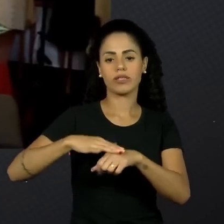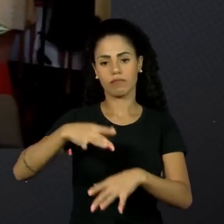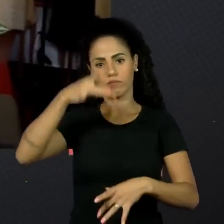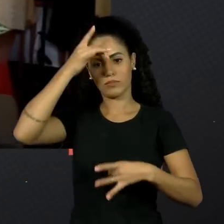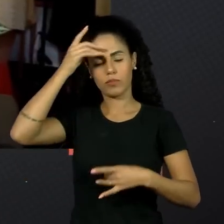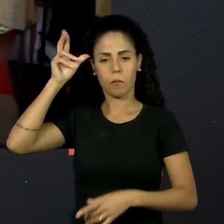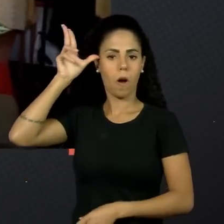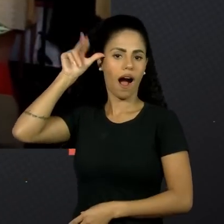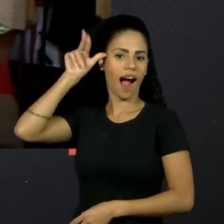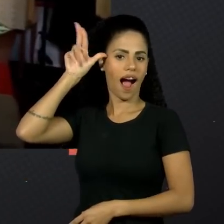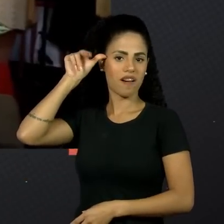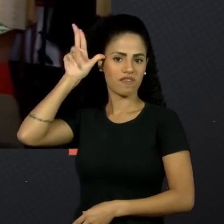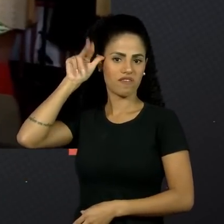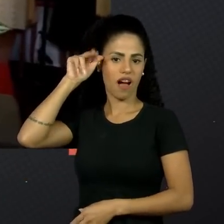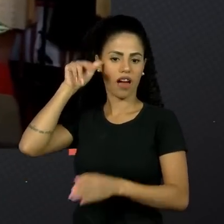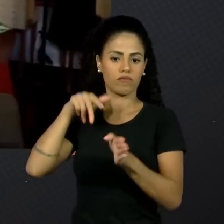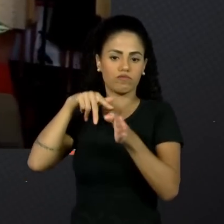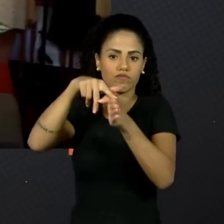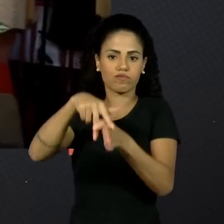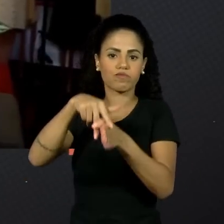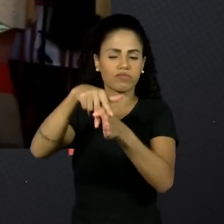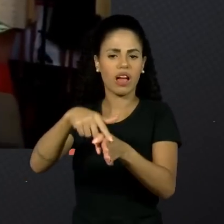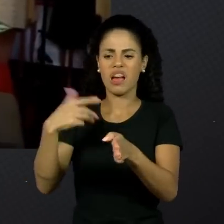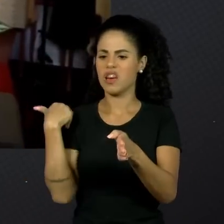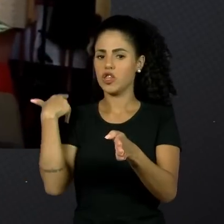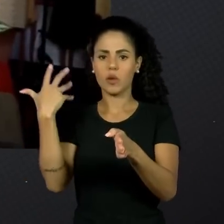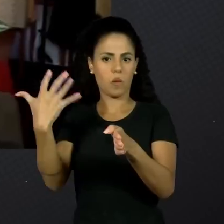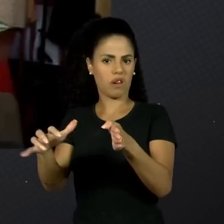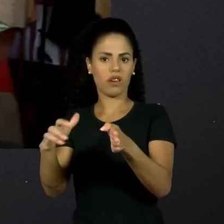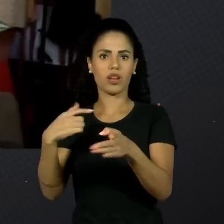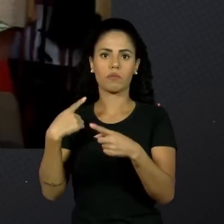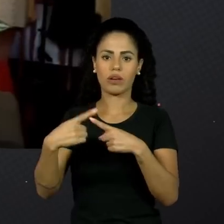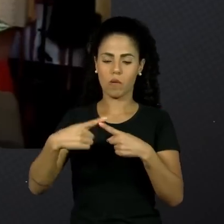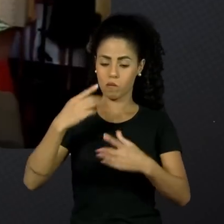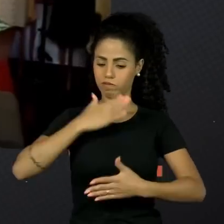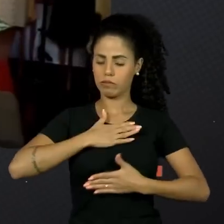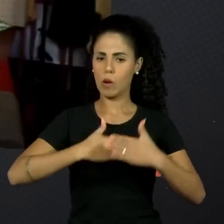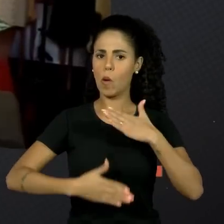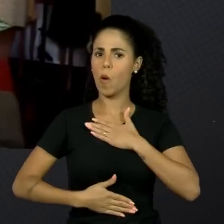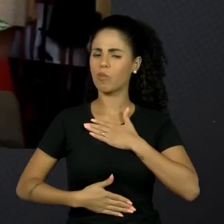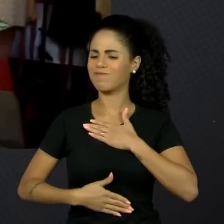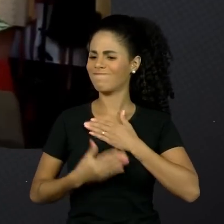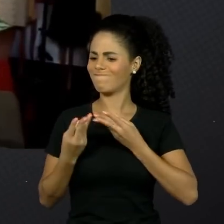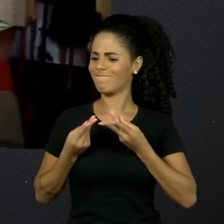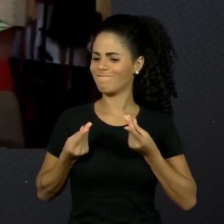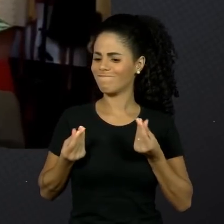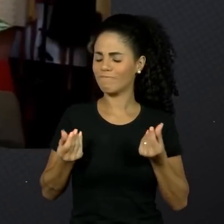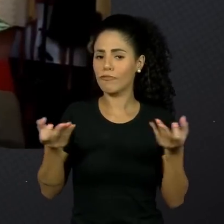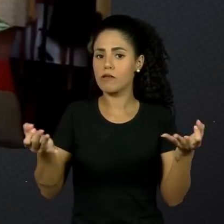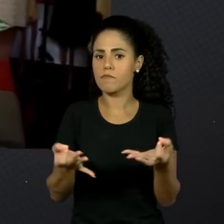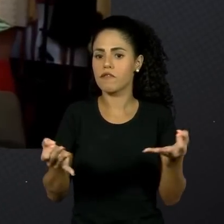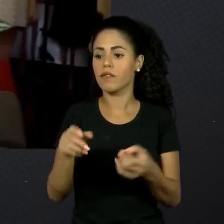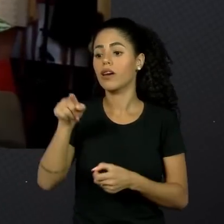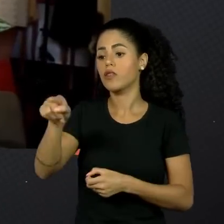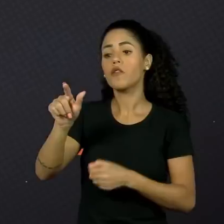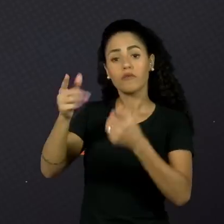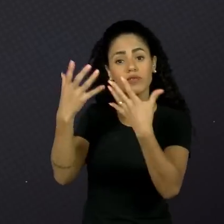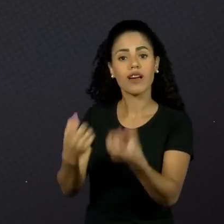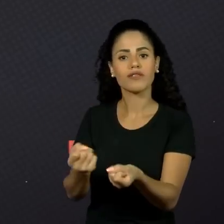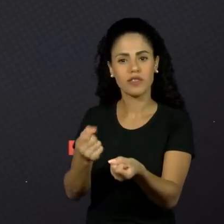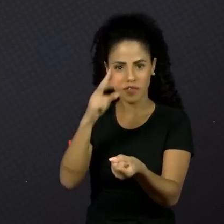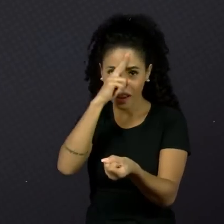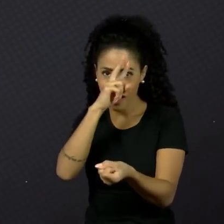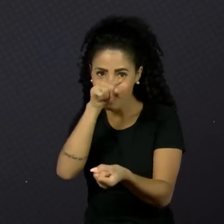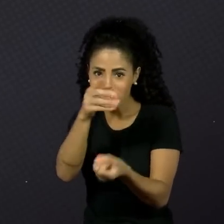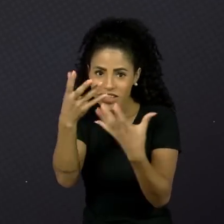ninguém queria fazer esse personagem. Tinha um trabalho de corpo muito apurado. E o Guilherme foi quem aceitou fazer.